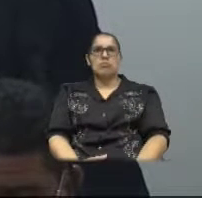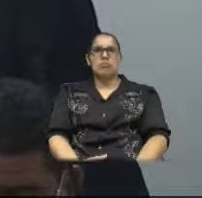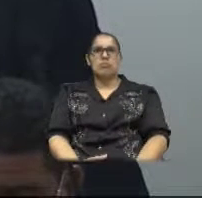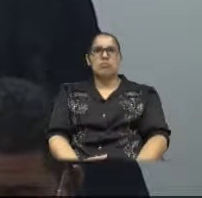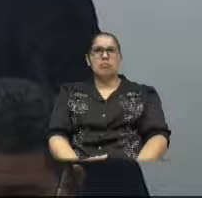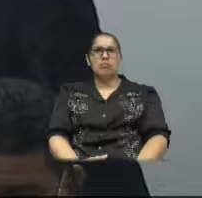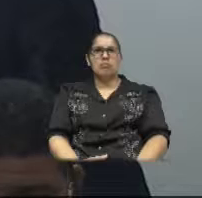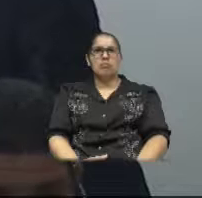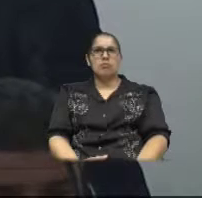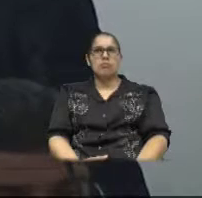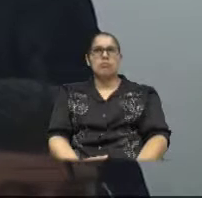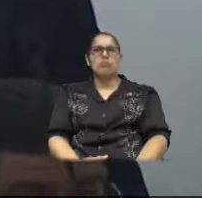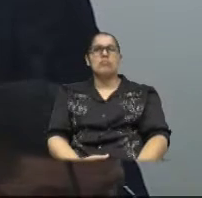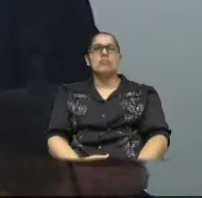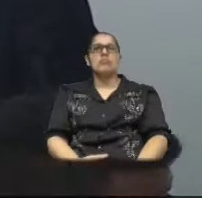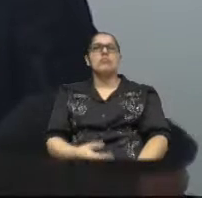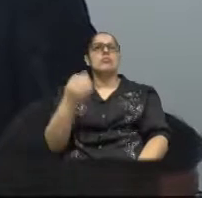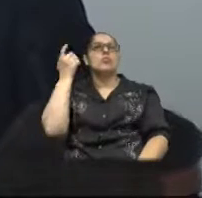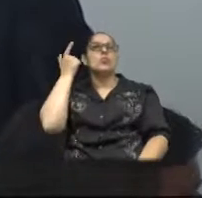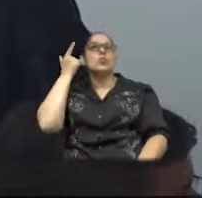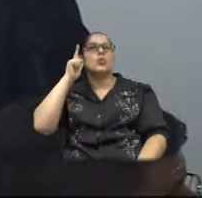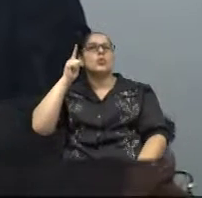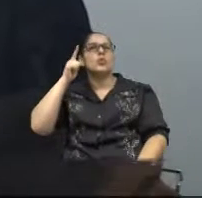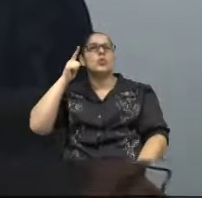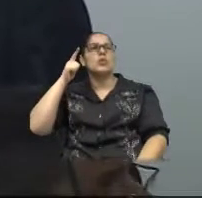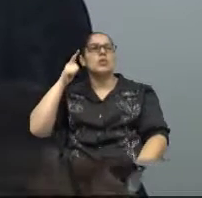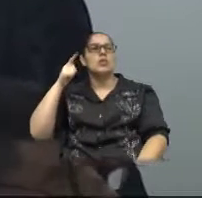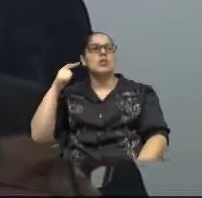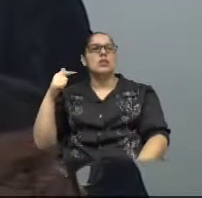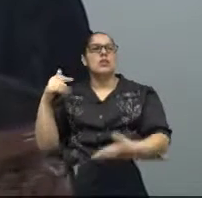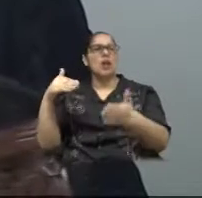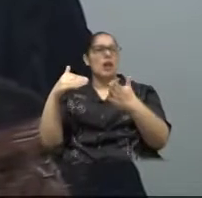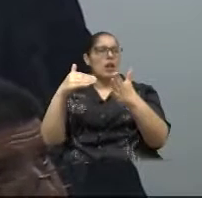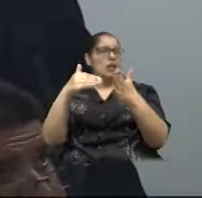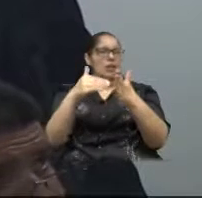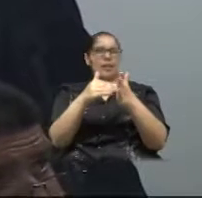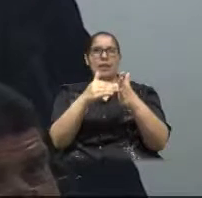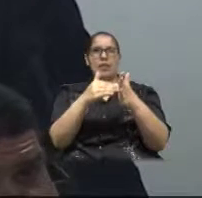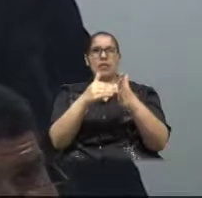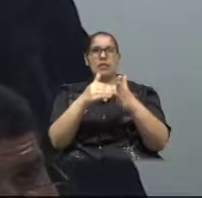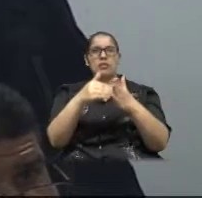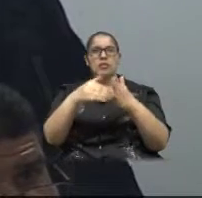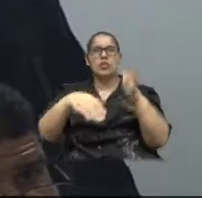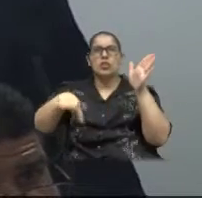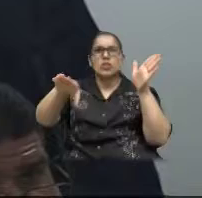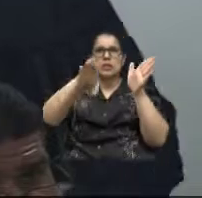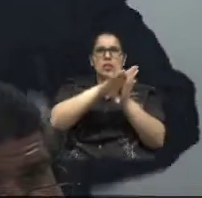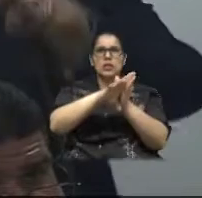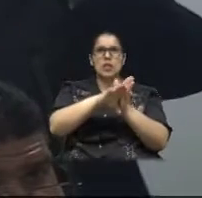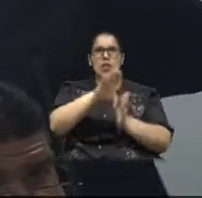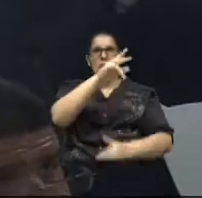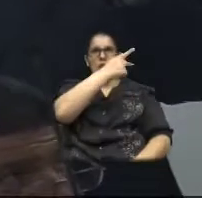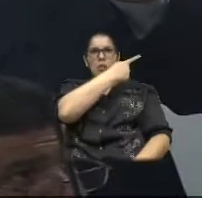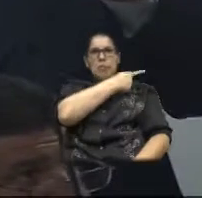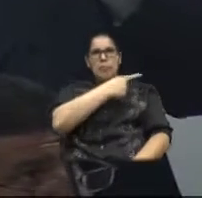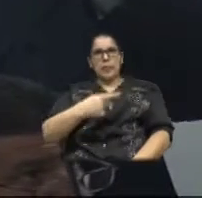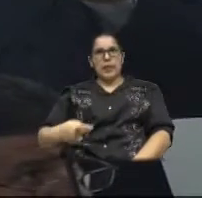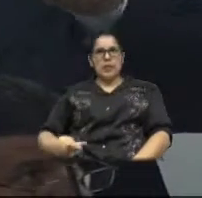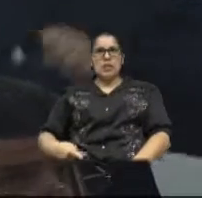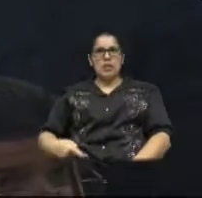ao banco, que nós possamos encaminhar até a presidência da República, ao presidente, para que isso possa